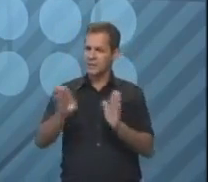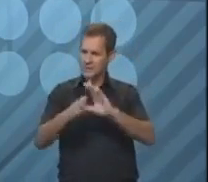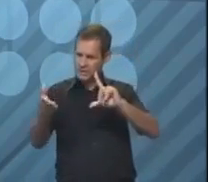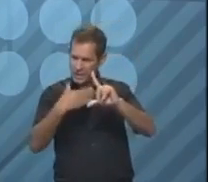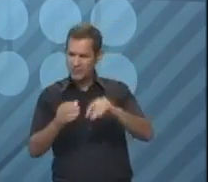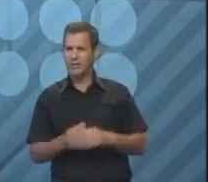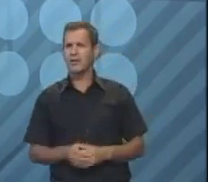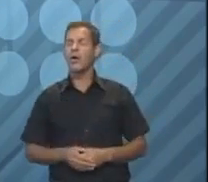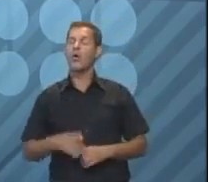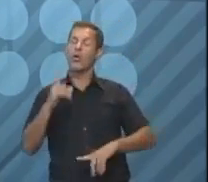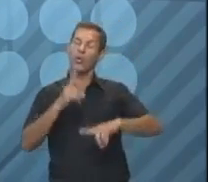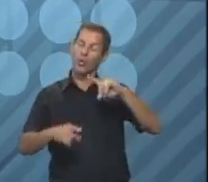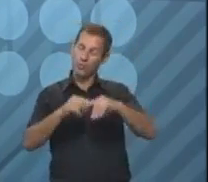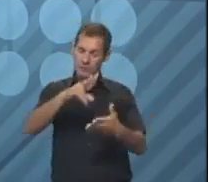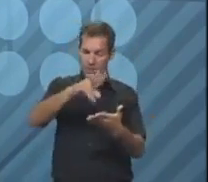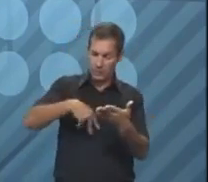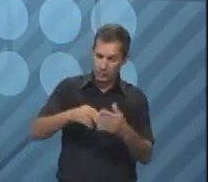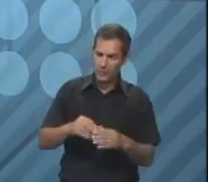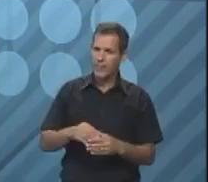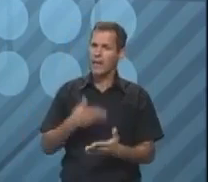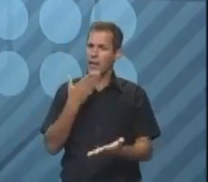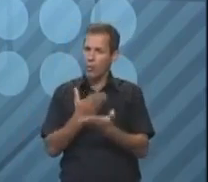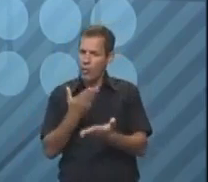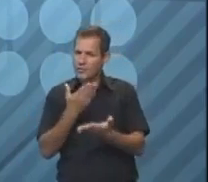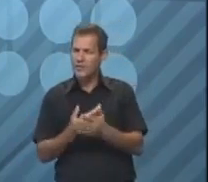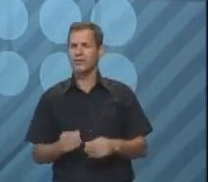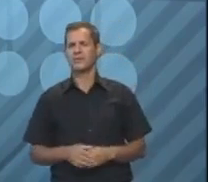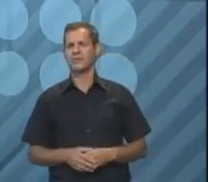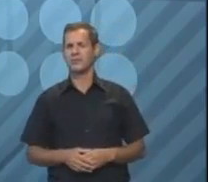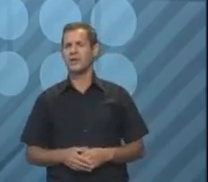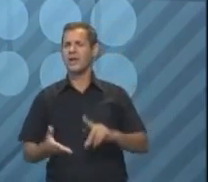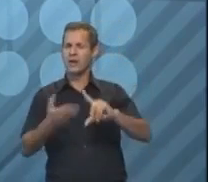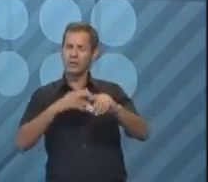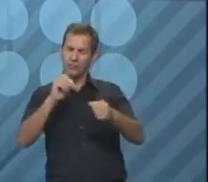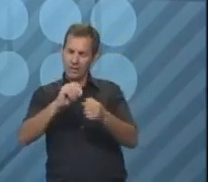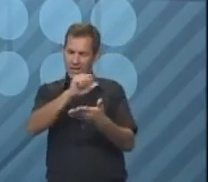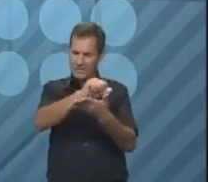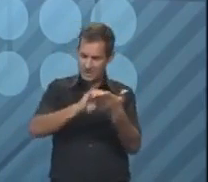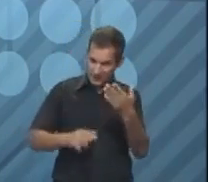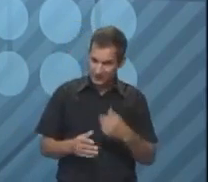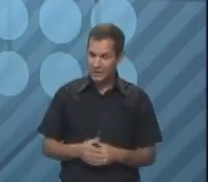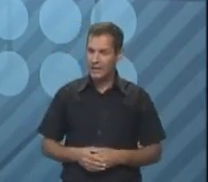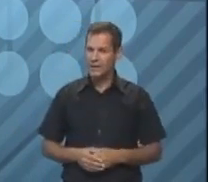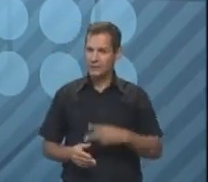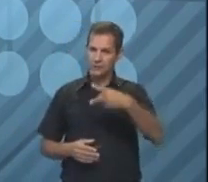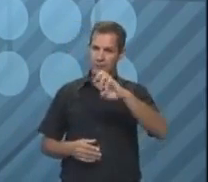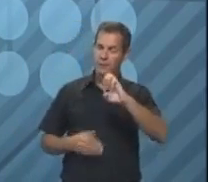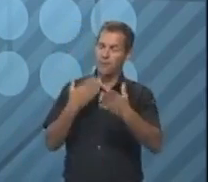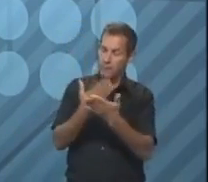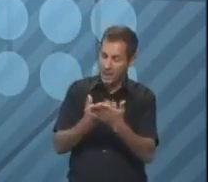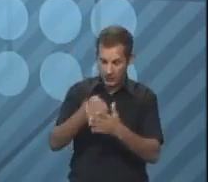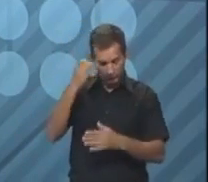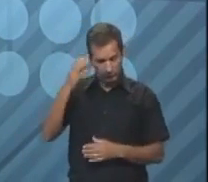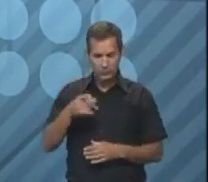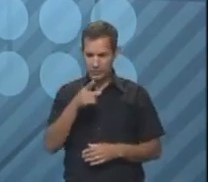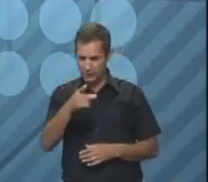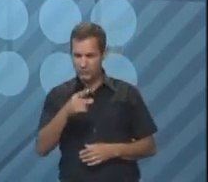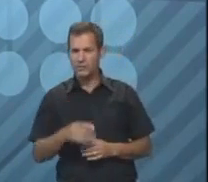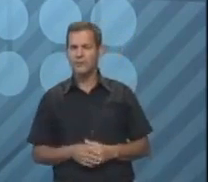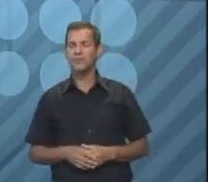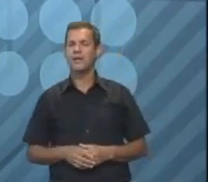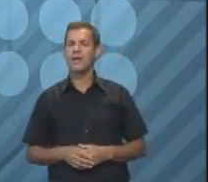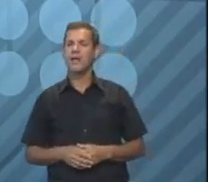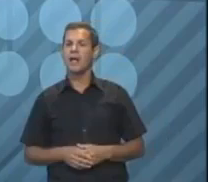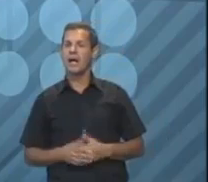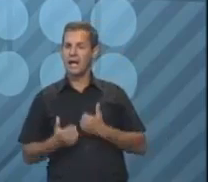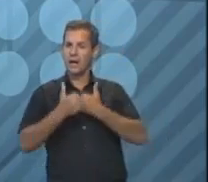aula com o material lido, com as aulas estudadas, realizem as atividades de pré-aula. Isso vai facilitar a vocês